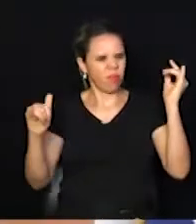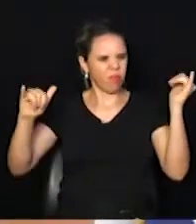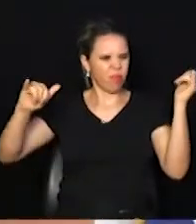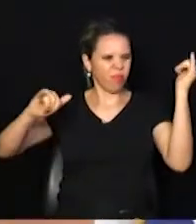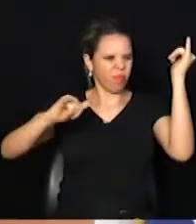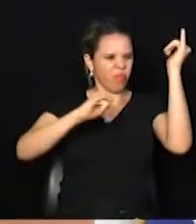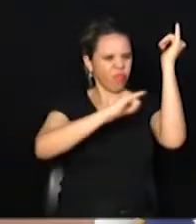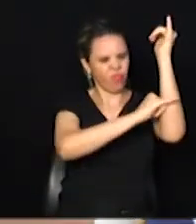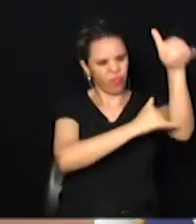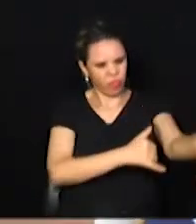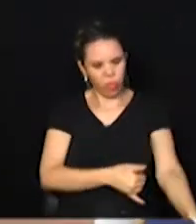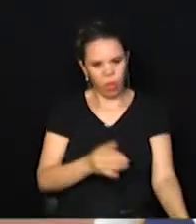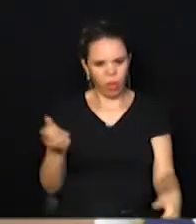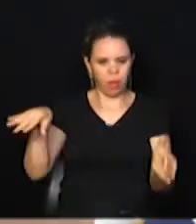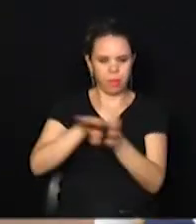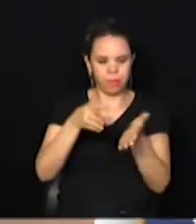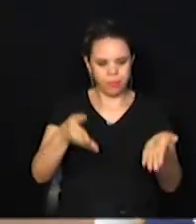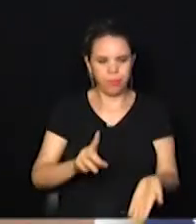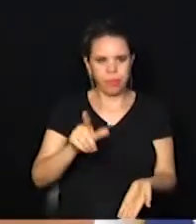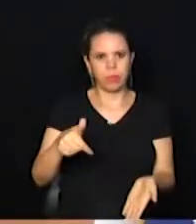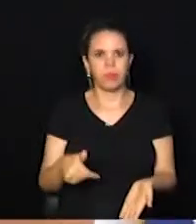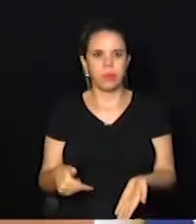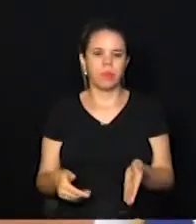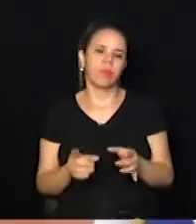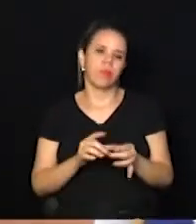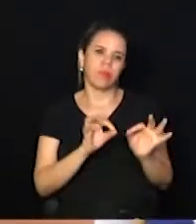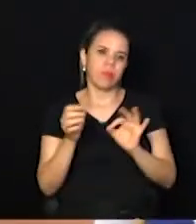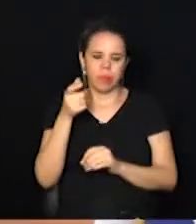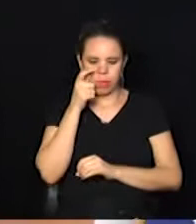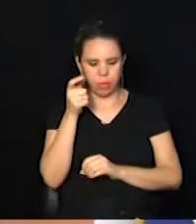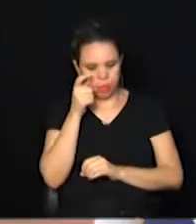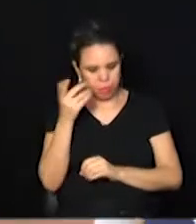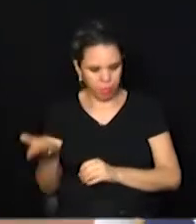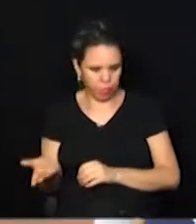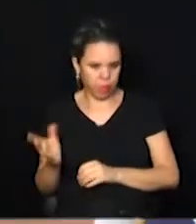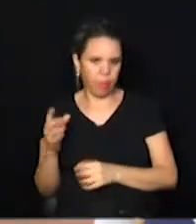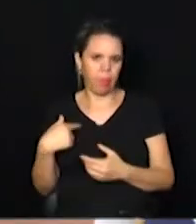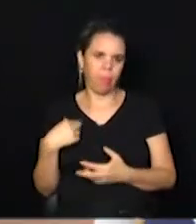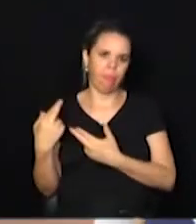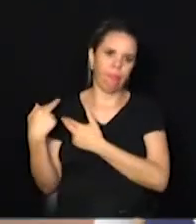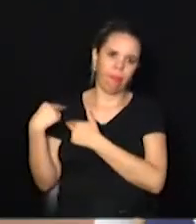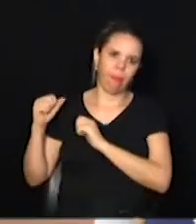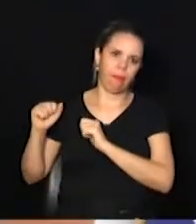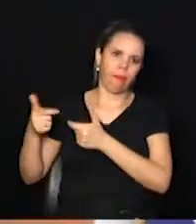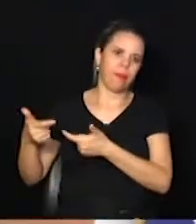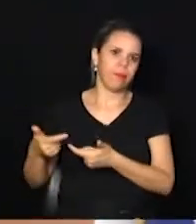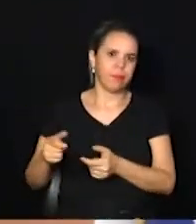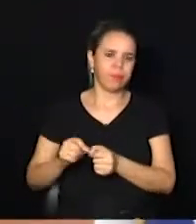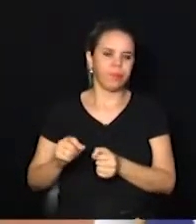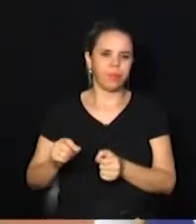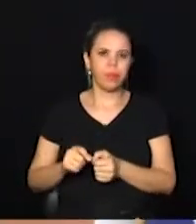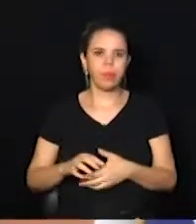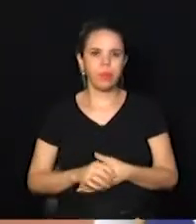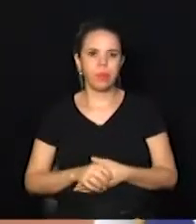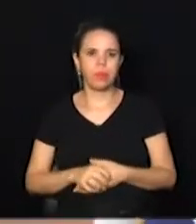cá, e depois acompanhei com o Renato Simões, naquilo que competia à Assembleia, né,